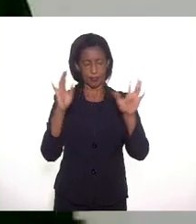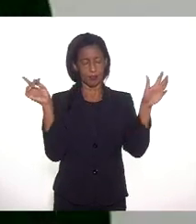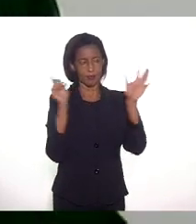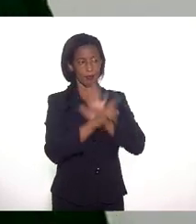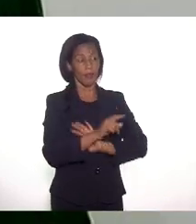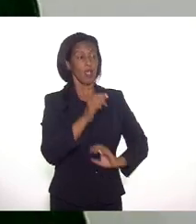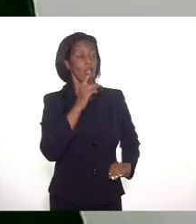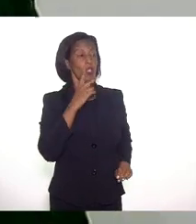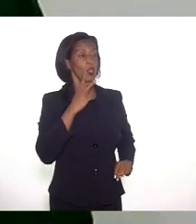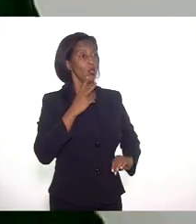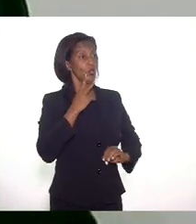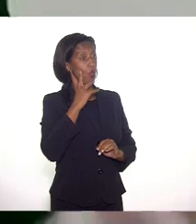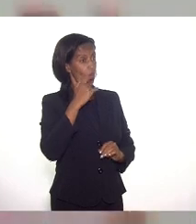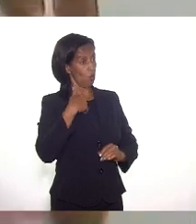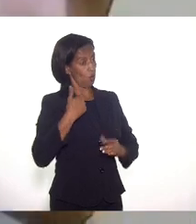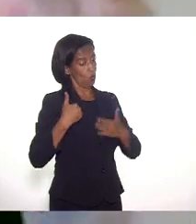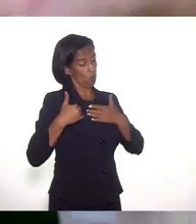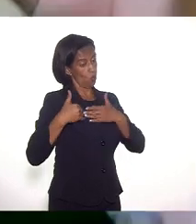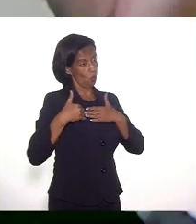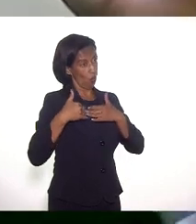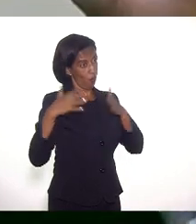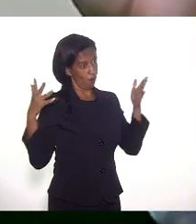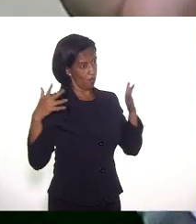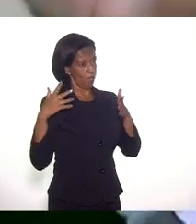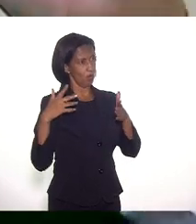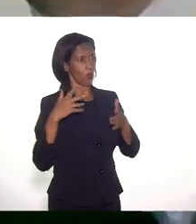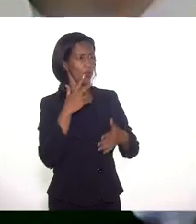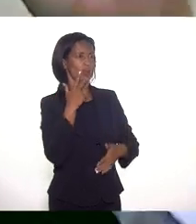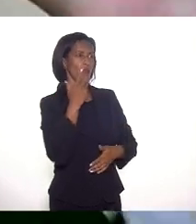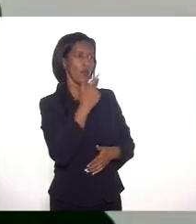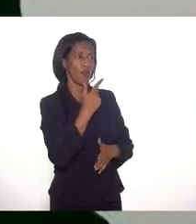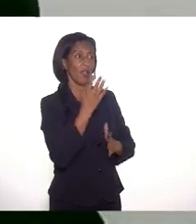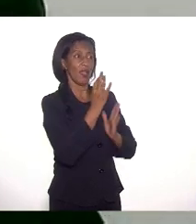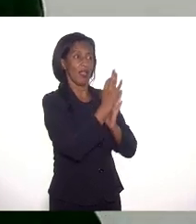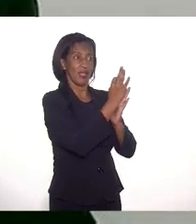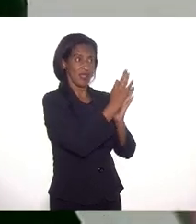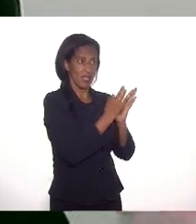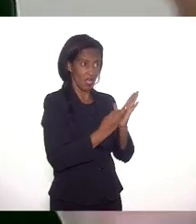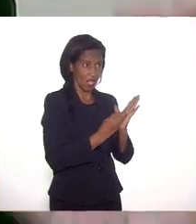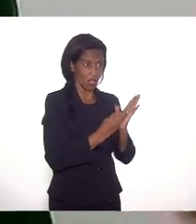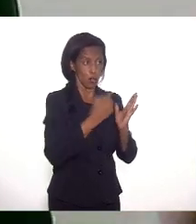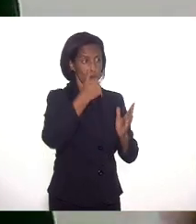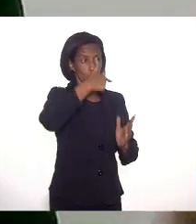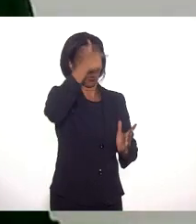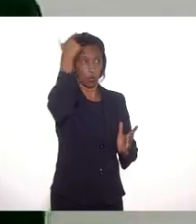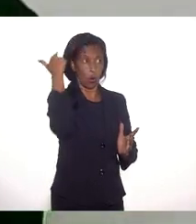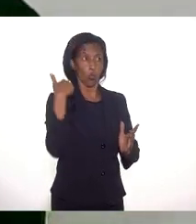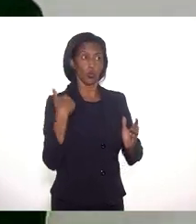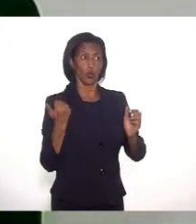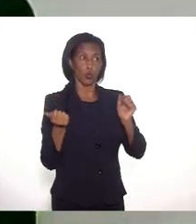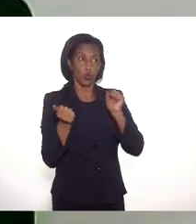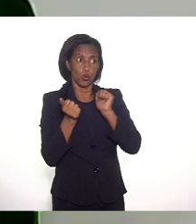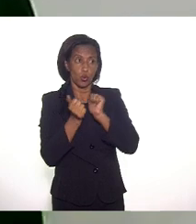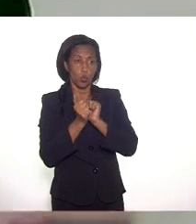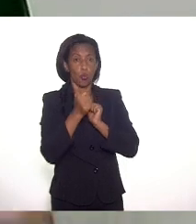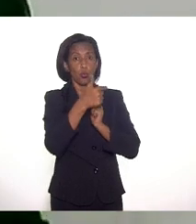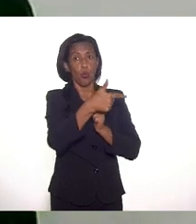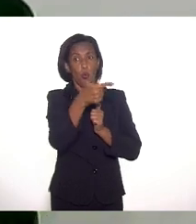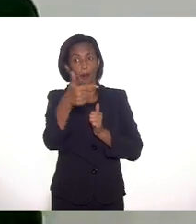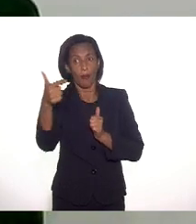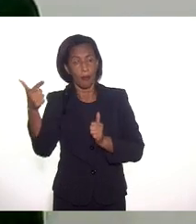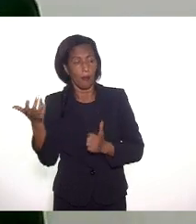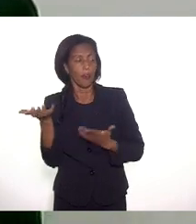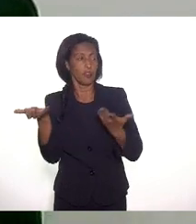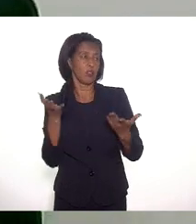início eu abri dizendo que eu vou acolher parte os textos do deputado Luiz Paulo junto com nós e com quem mais quiser